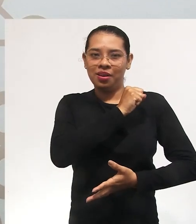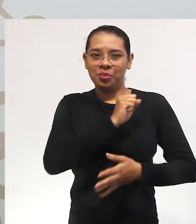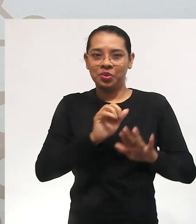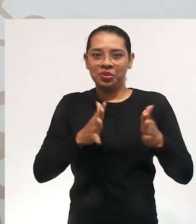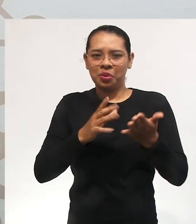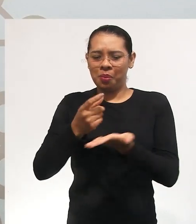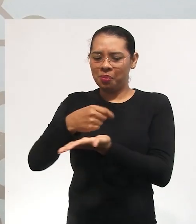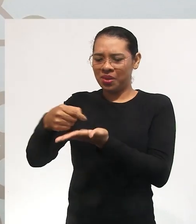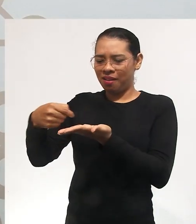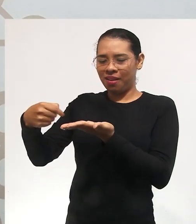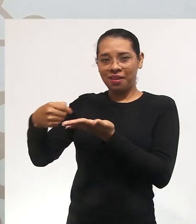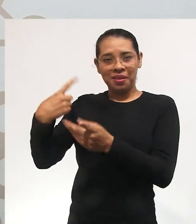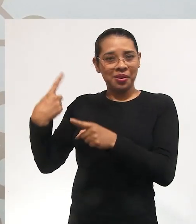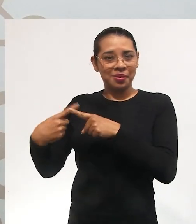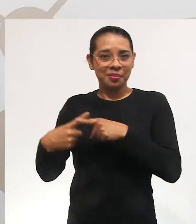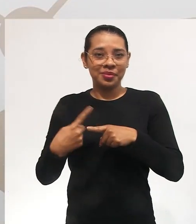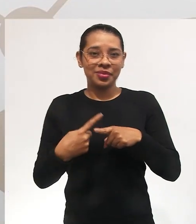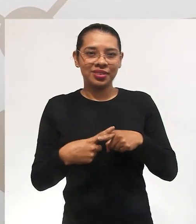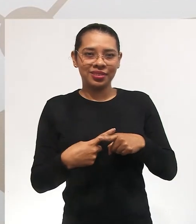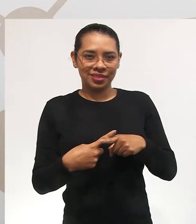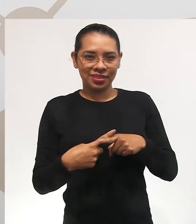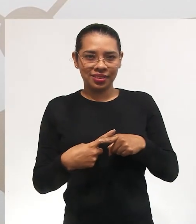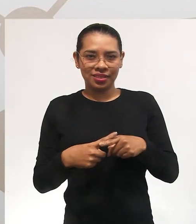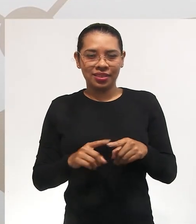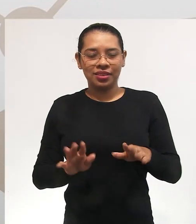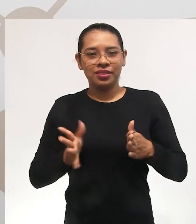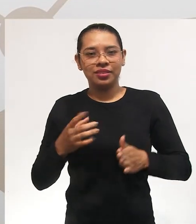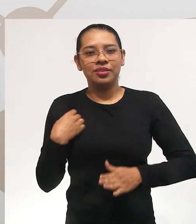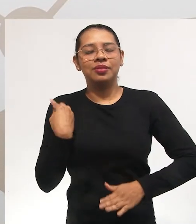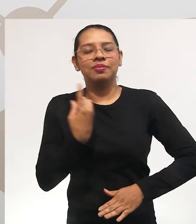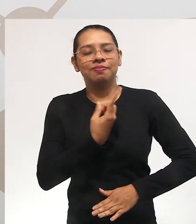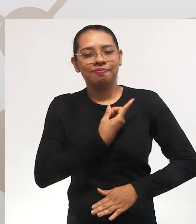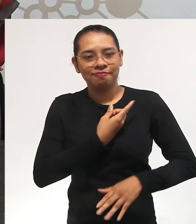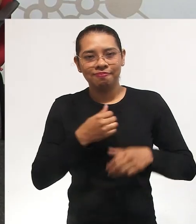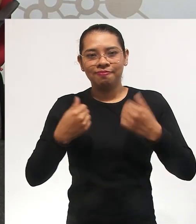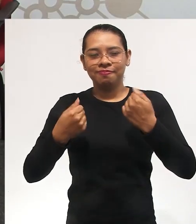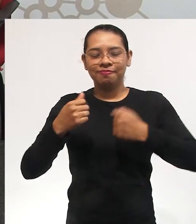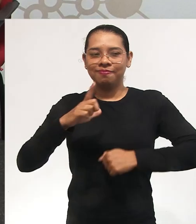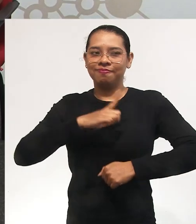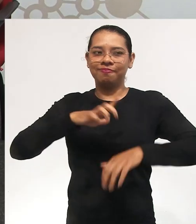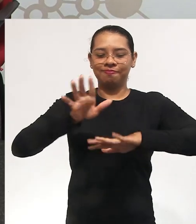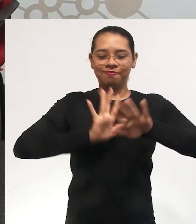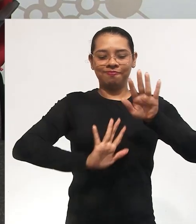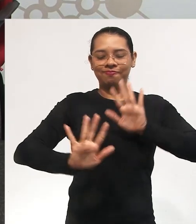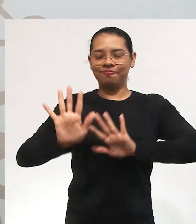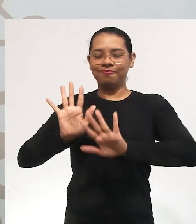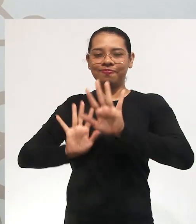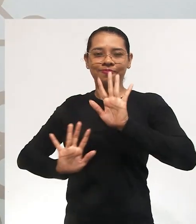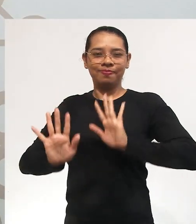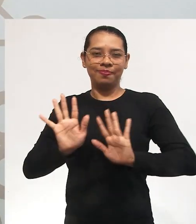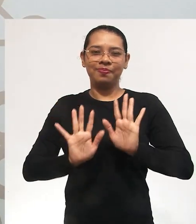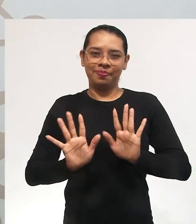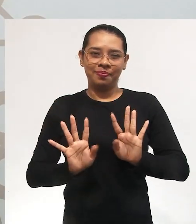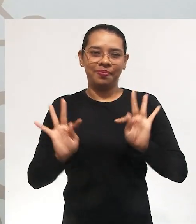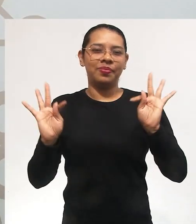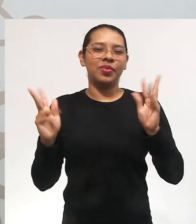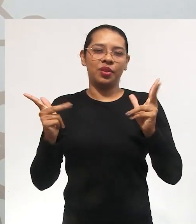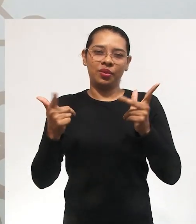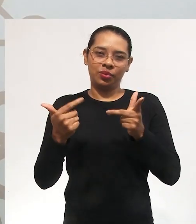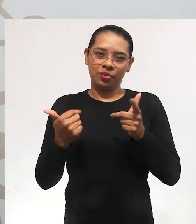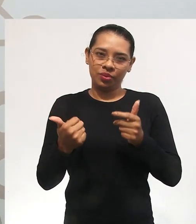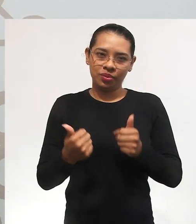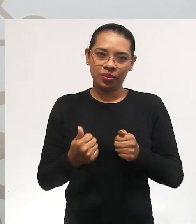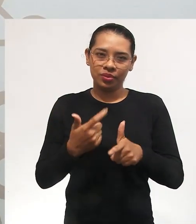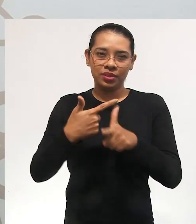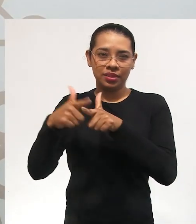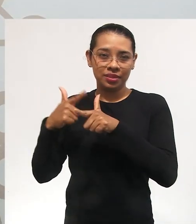ela não precisava, né? Ela não via mais sentido, não via sentido na escrita, naquilo, né? Então, a gente tem que estar preparado para